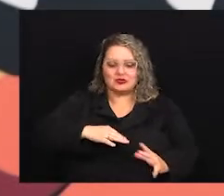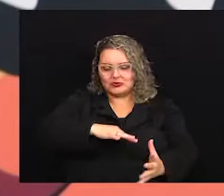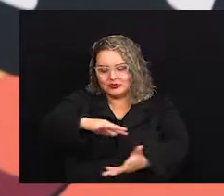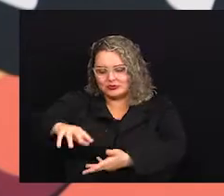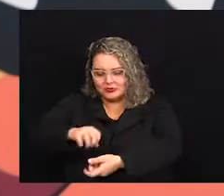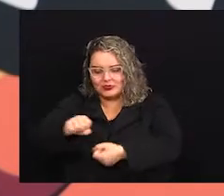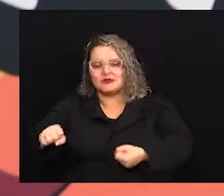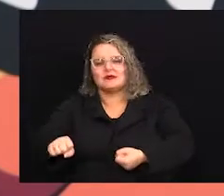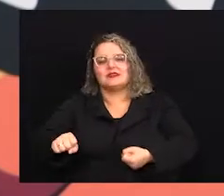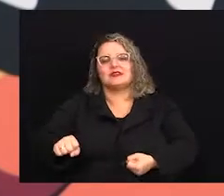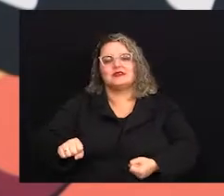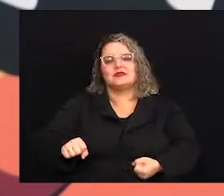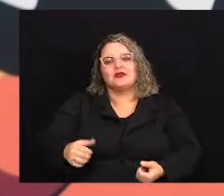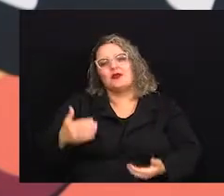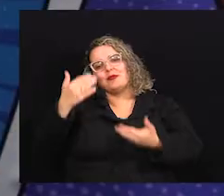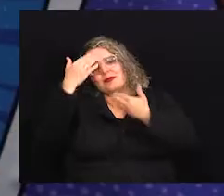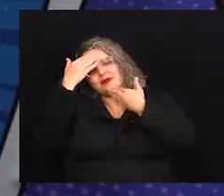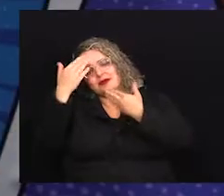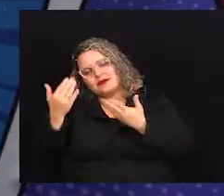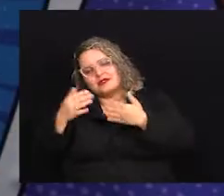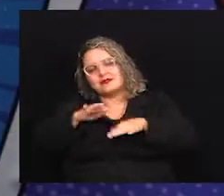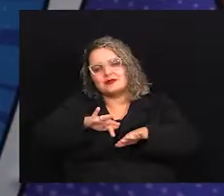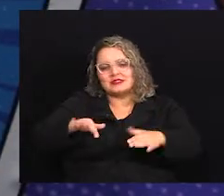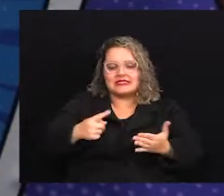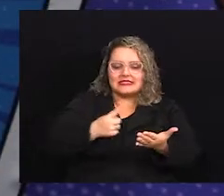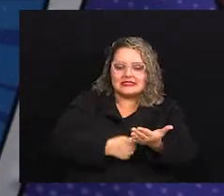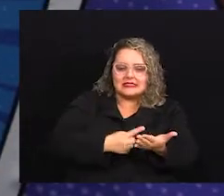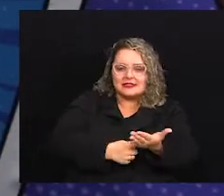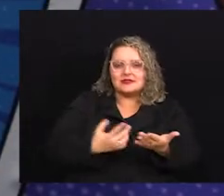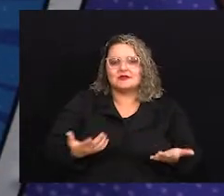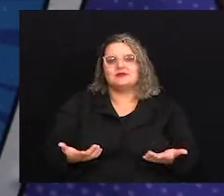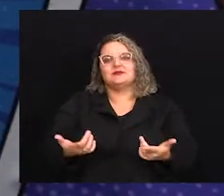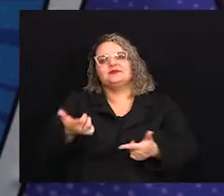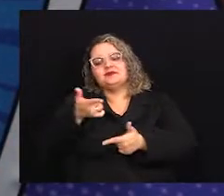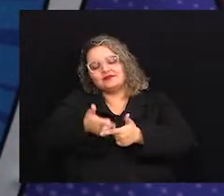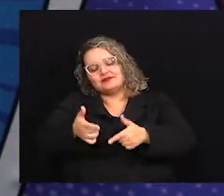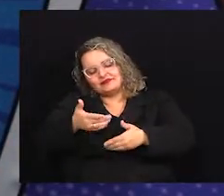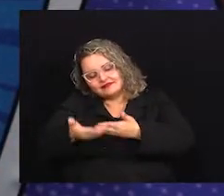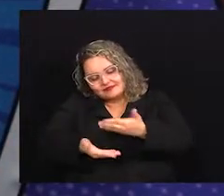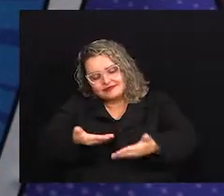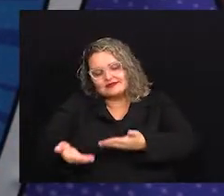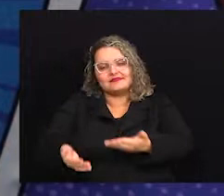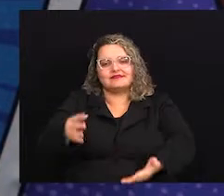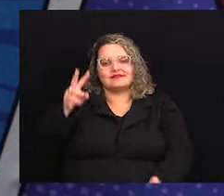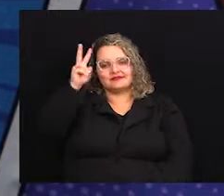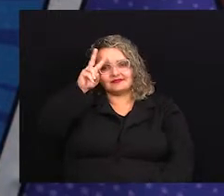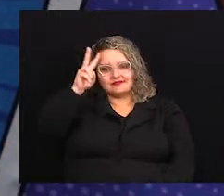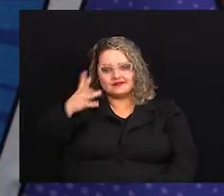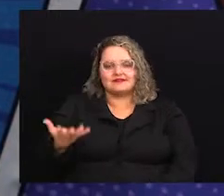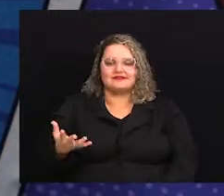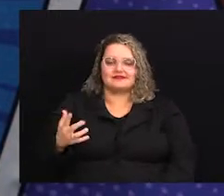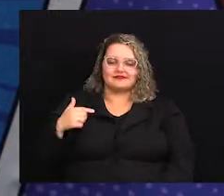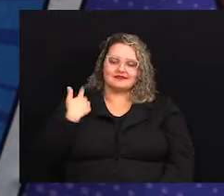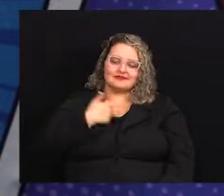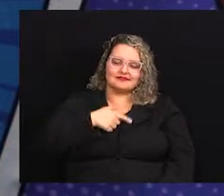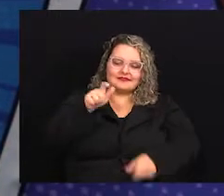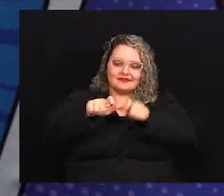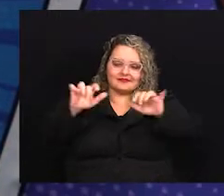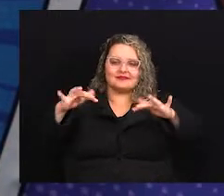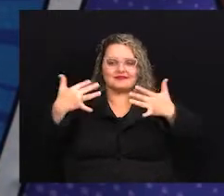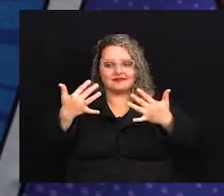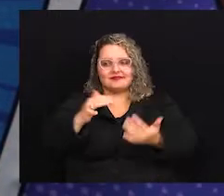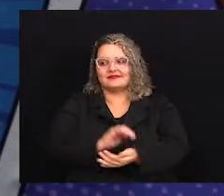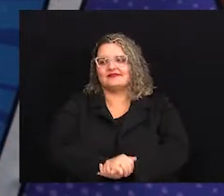Épico. Muito obrigado por separar um tempinho na sua agenda e dividir o seu trabalho, suas histórias aqui com o nosso